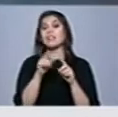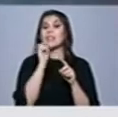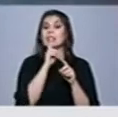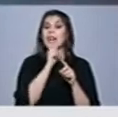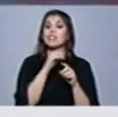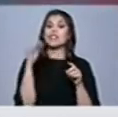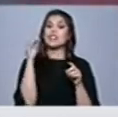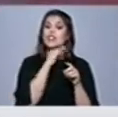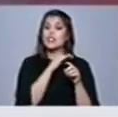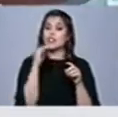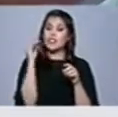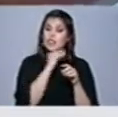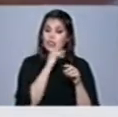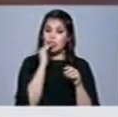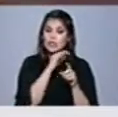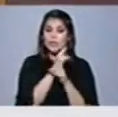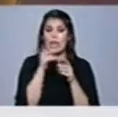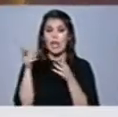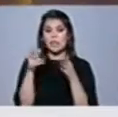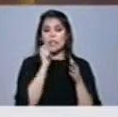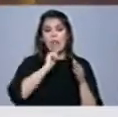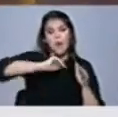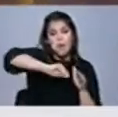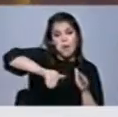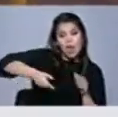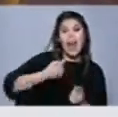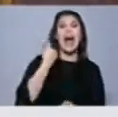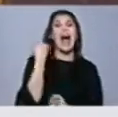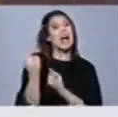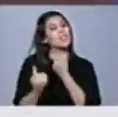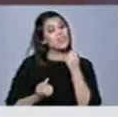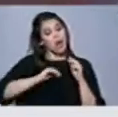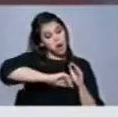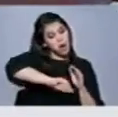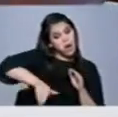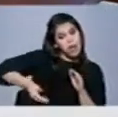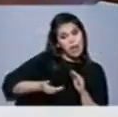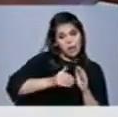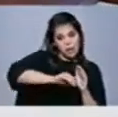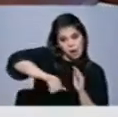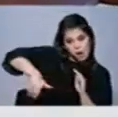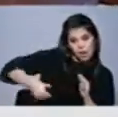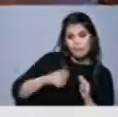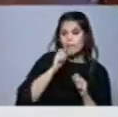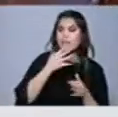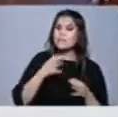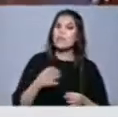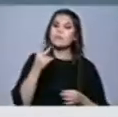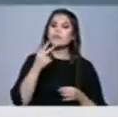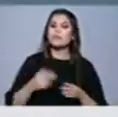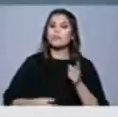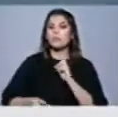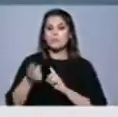a massa. Com a ajuda de uma espátula podemos de vez em quando dar uma mexidela à massa para termos a certeza, lá está, que